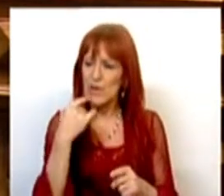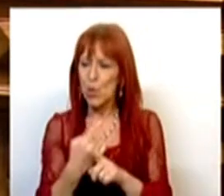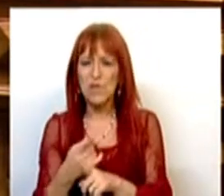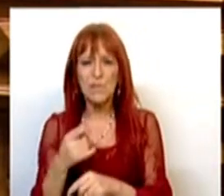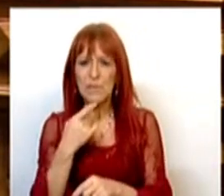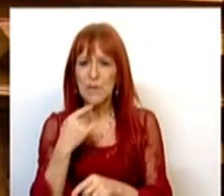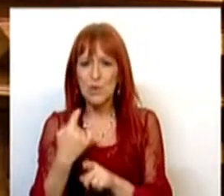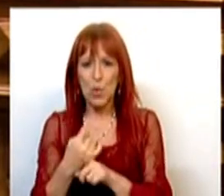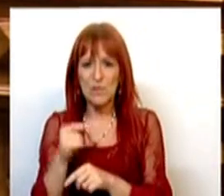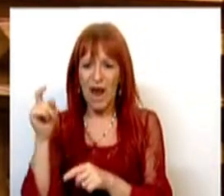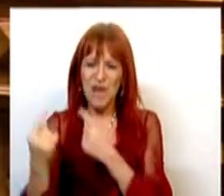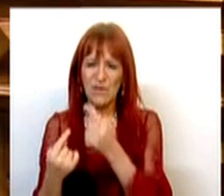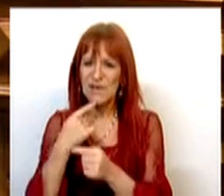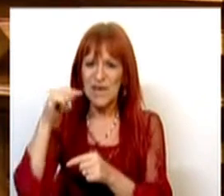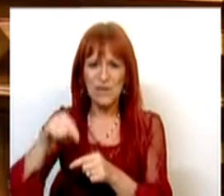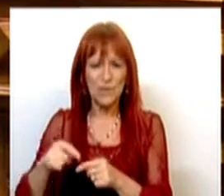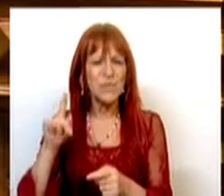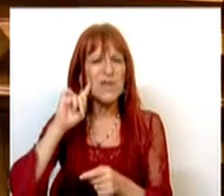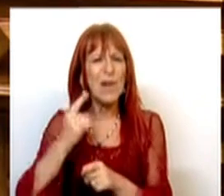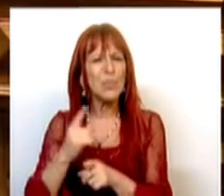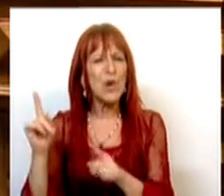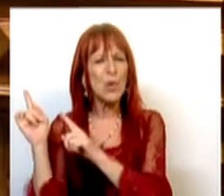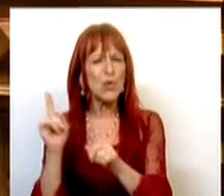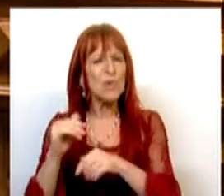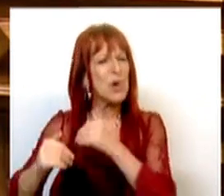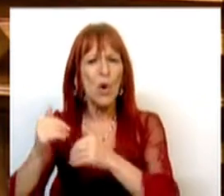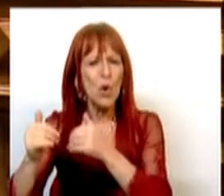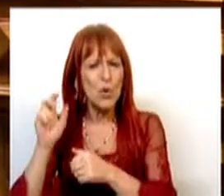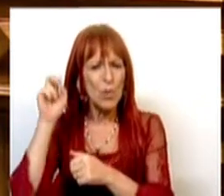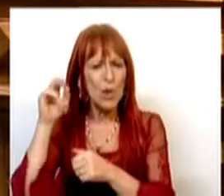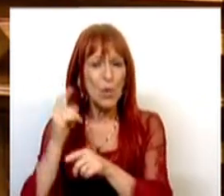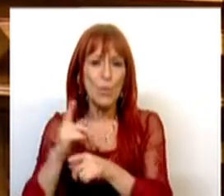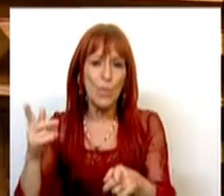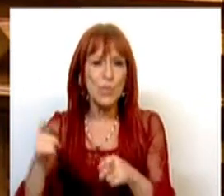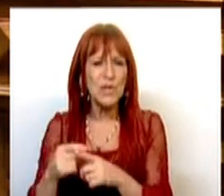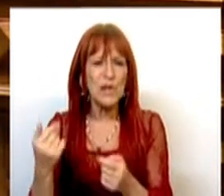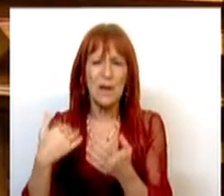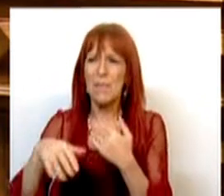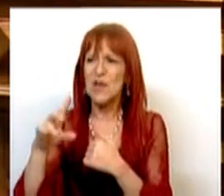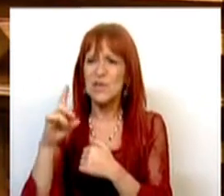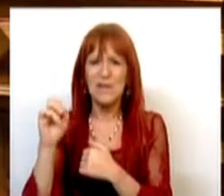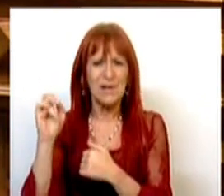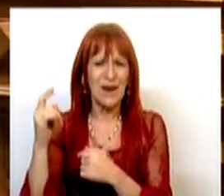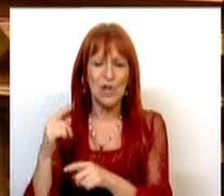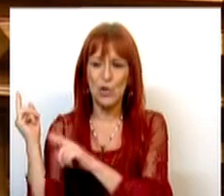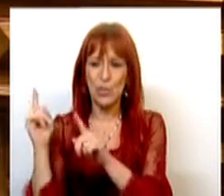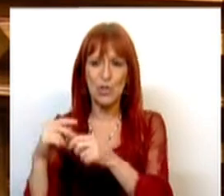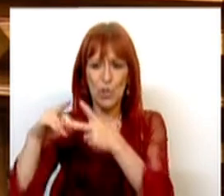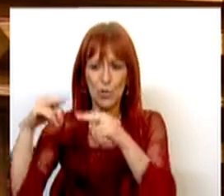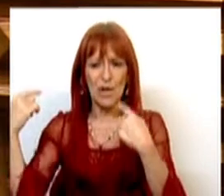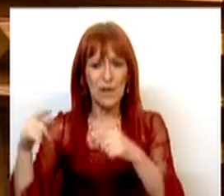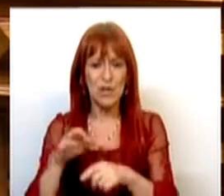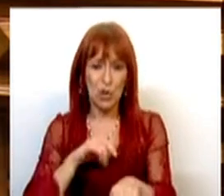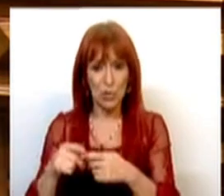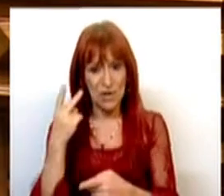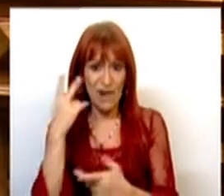coisa só para perceber as coisas que vocês às vezes aqui dizem. Sabe porquê é que os transportes não avançaram no Barreiro? É que há mais de 60 anos que nós temos transportes municipais, Sr. Deputado,